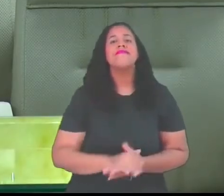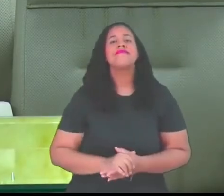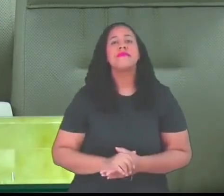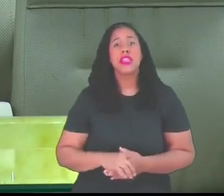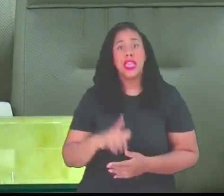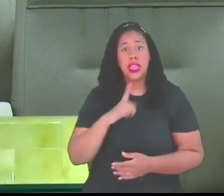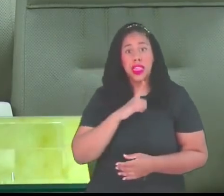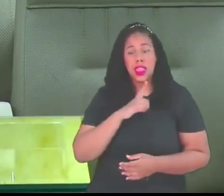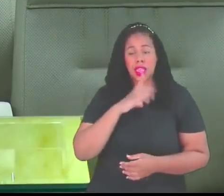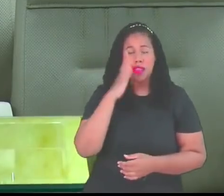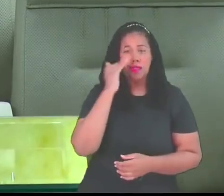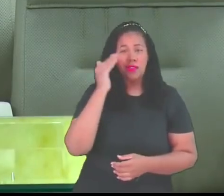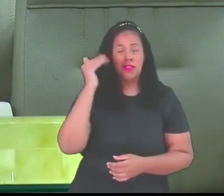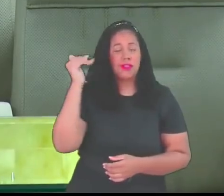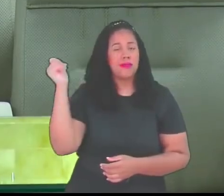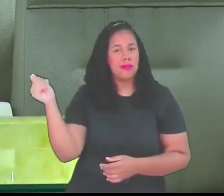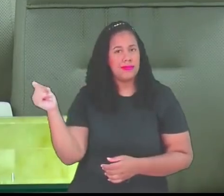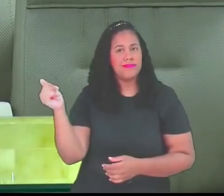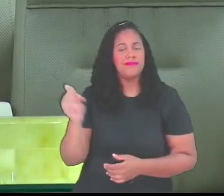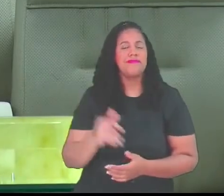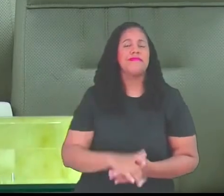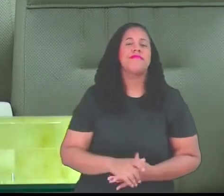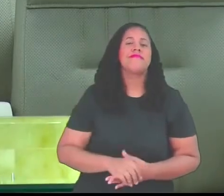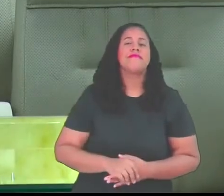tem fama.